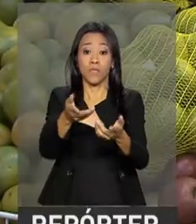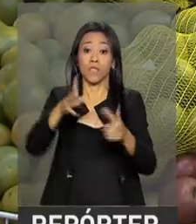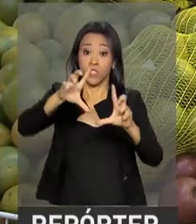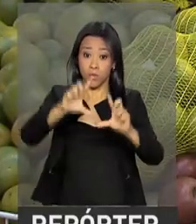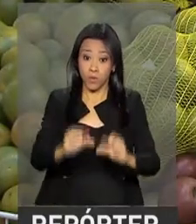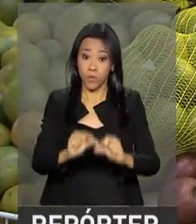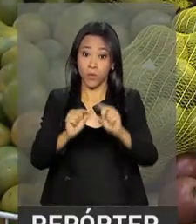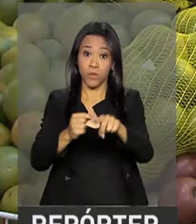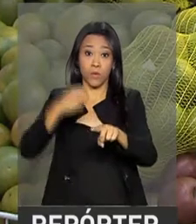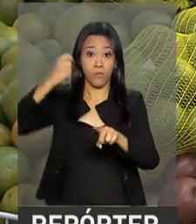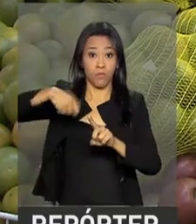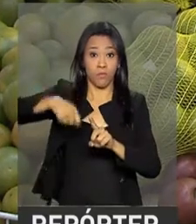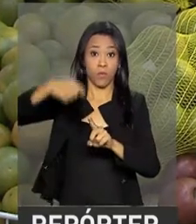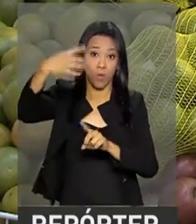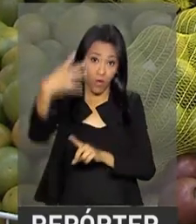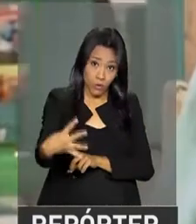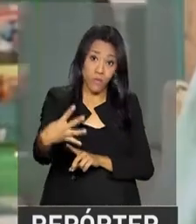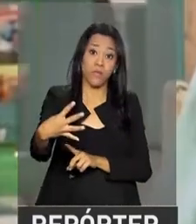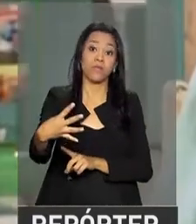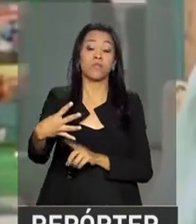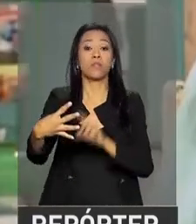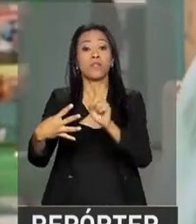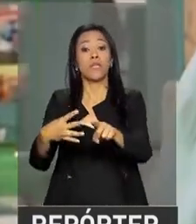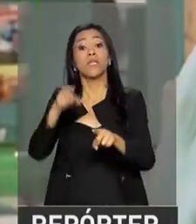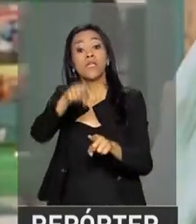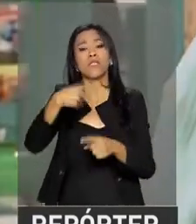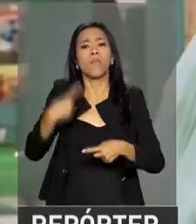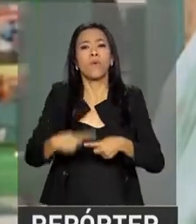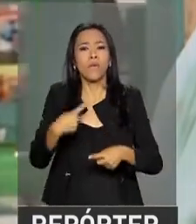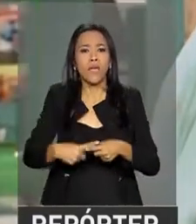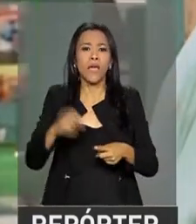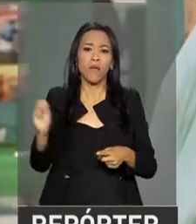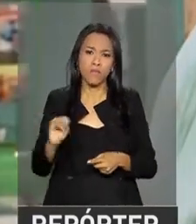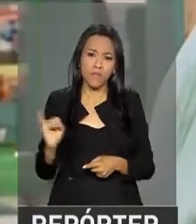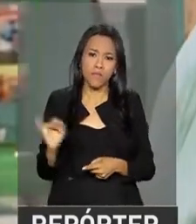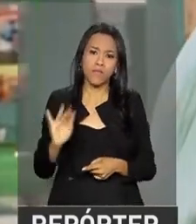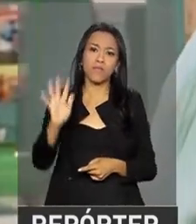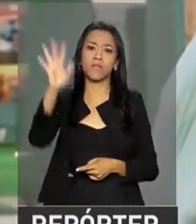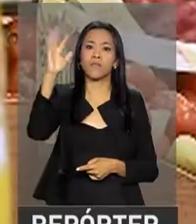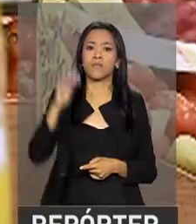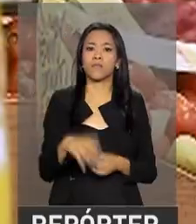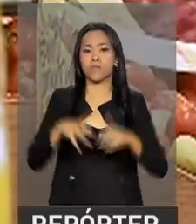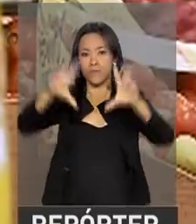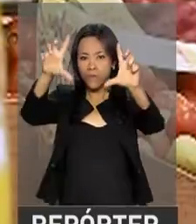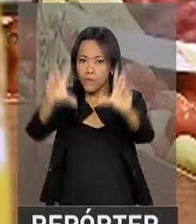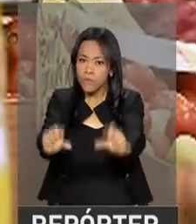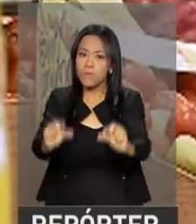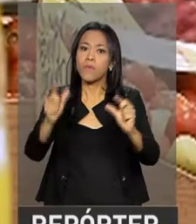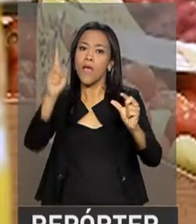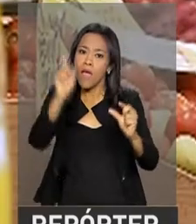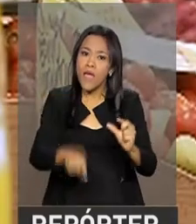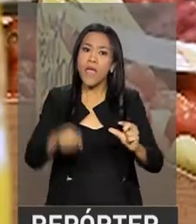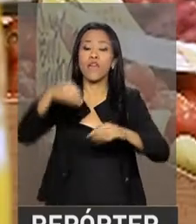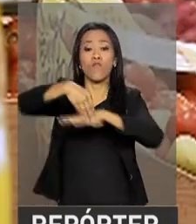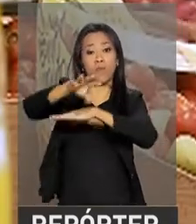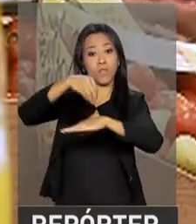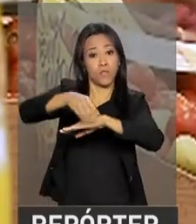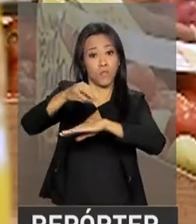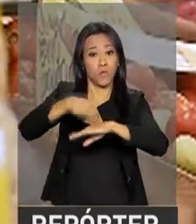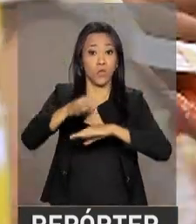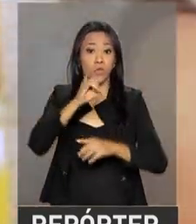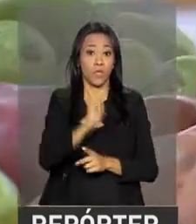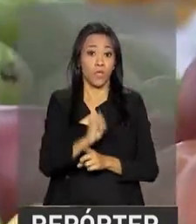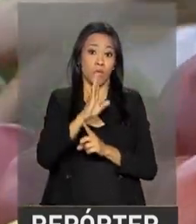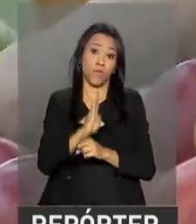queda pelo quarto mês consecutivo. Isso porque a inflação está mais baixa. Os dados são do IBGE, que